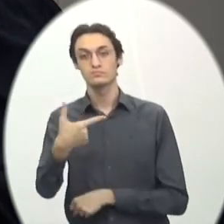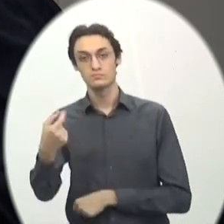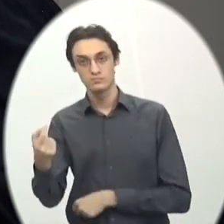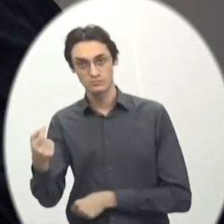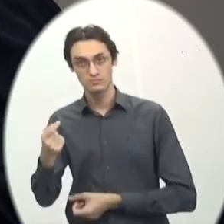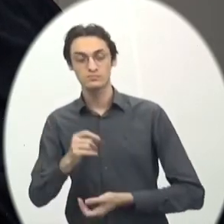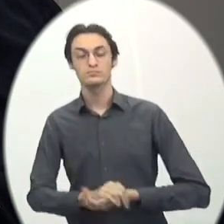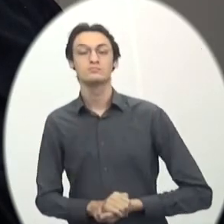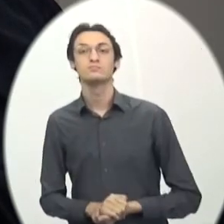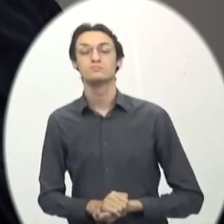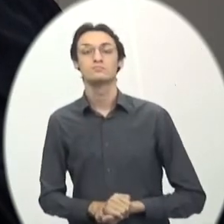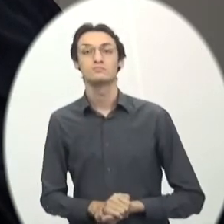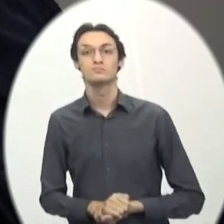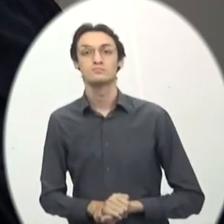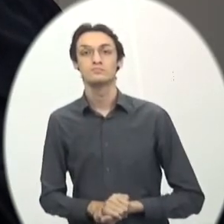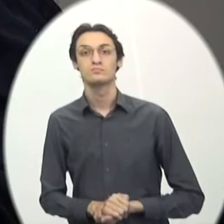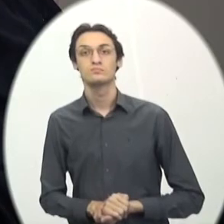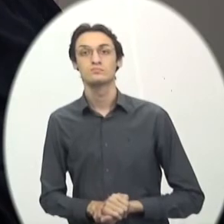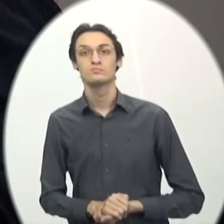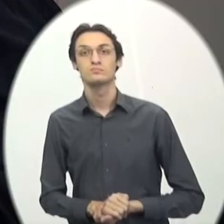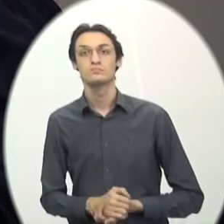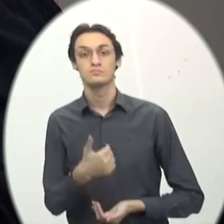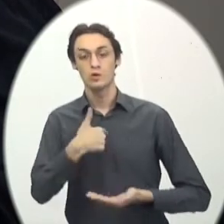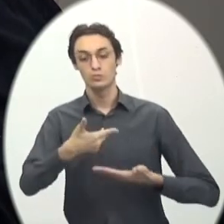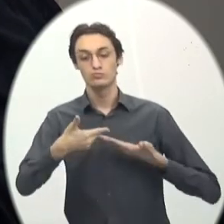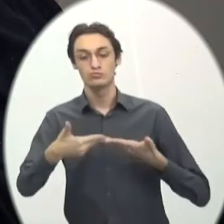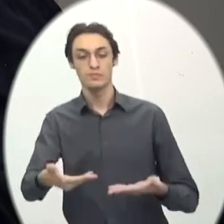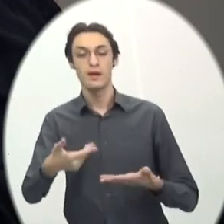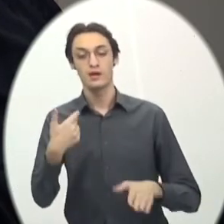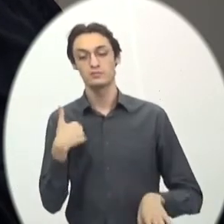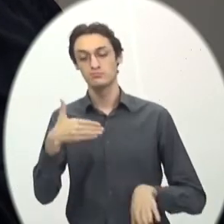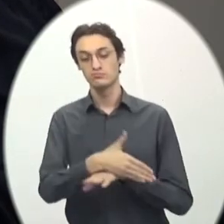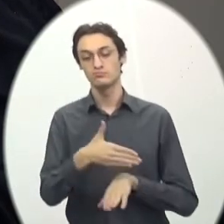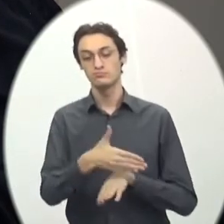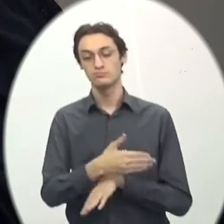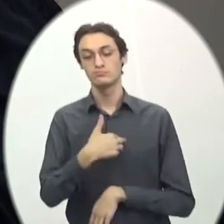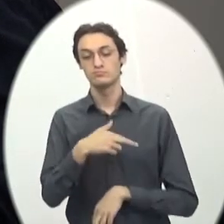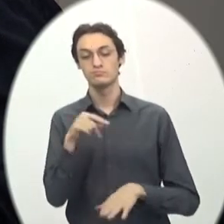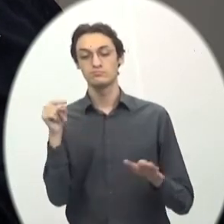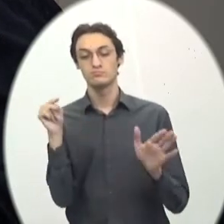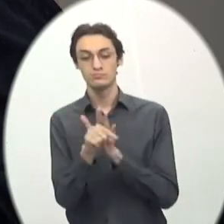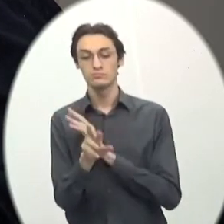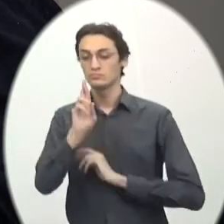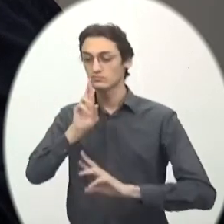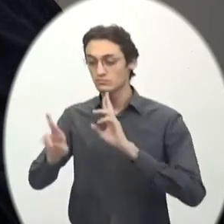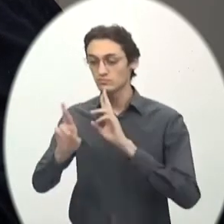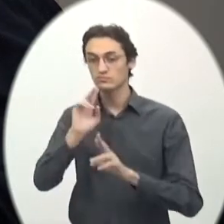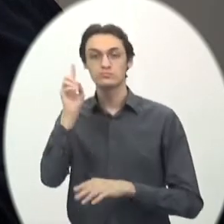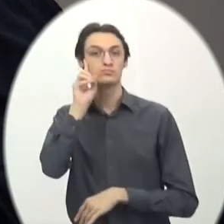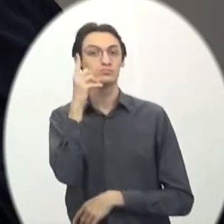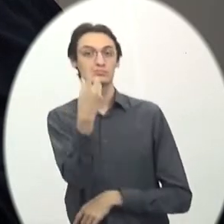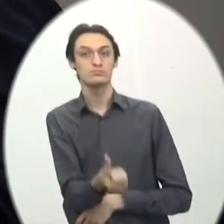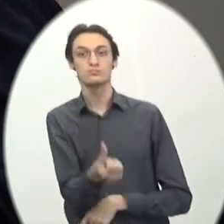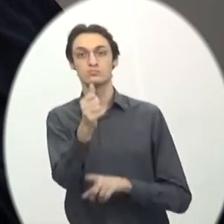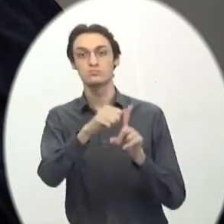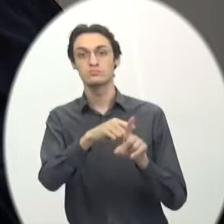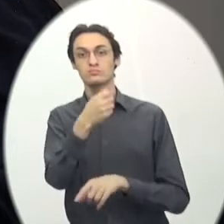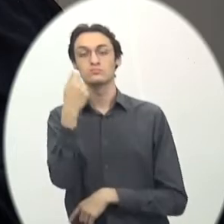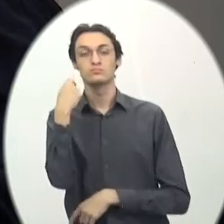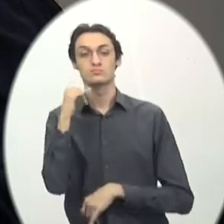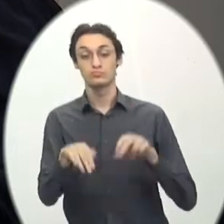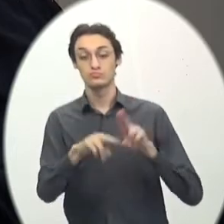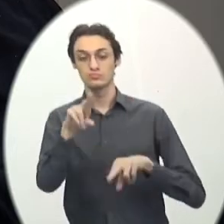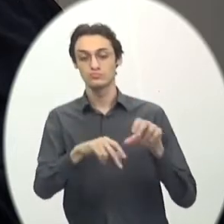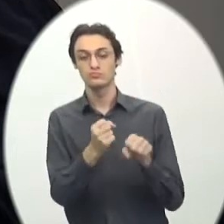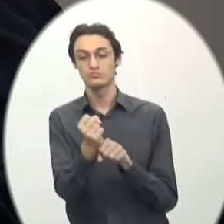13/2020, no qual fui intimado para comparecer no dia 16/6/2020 para